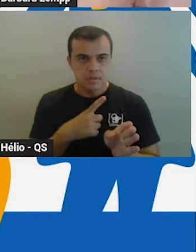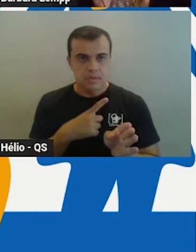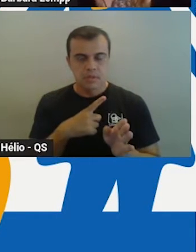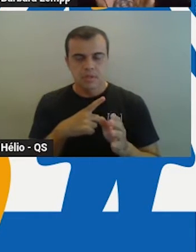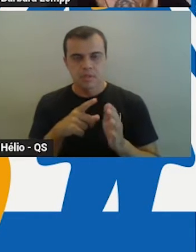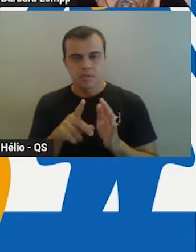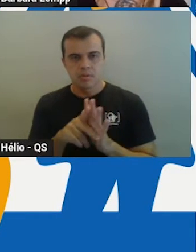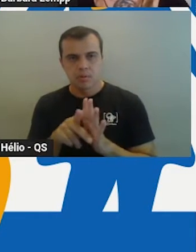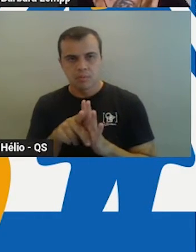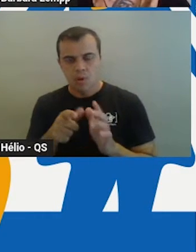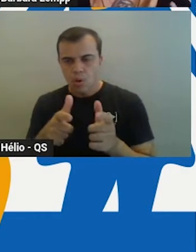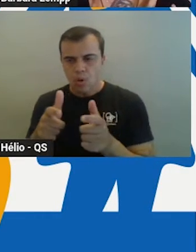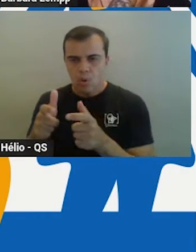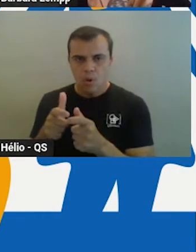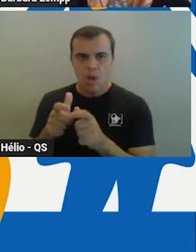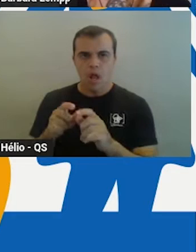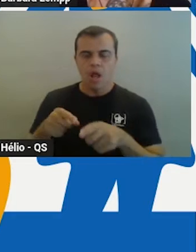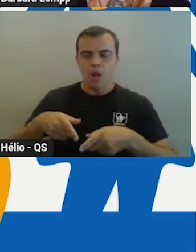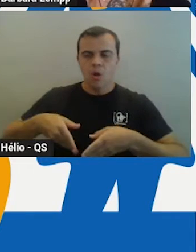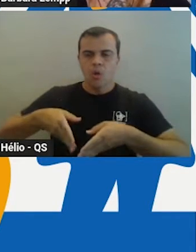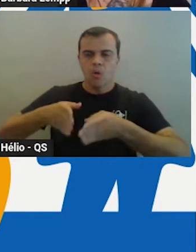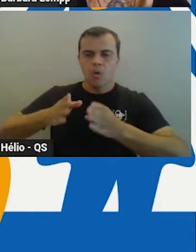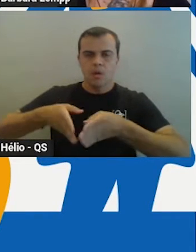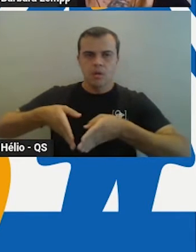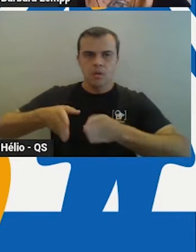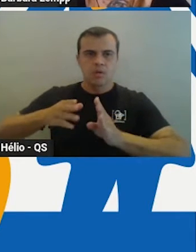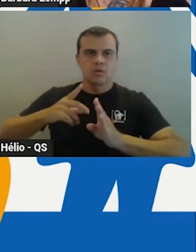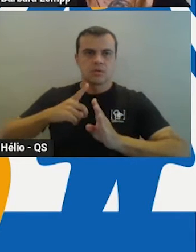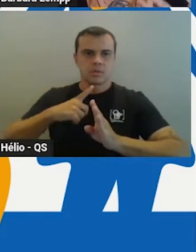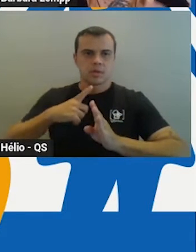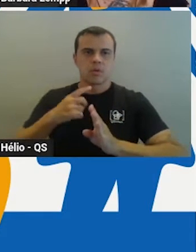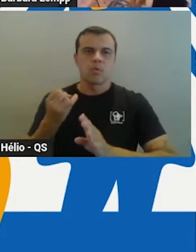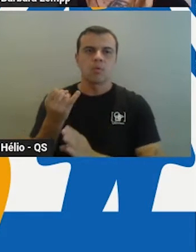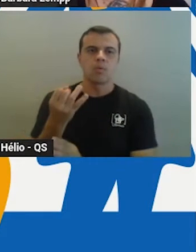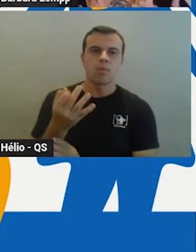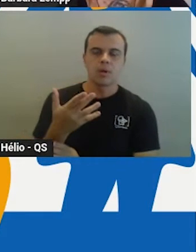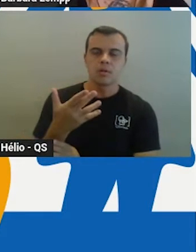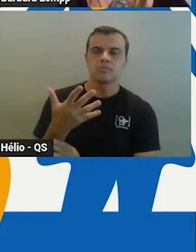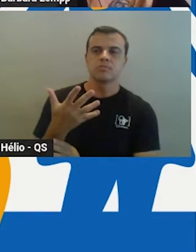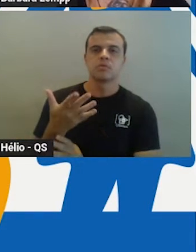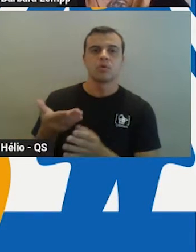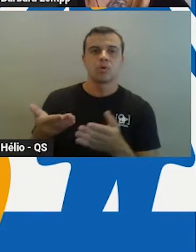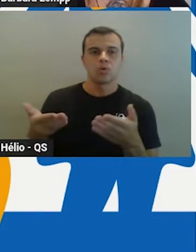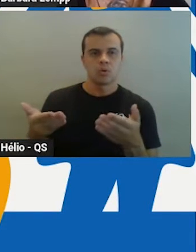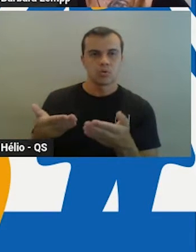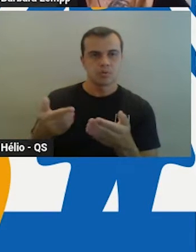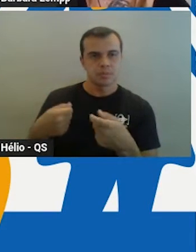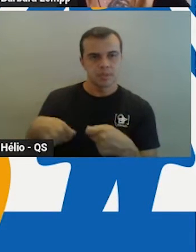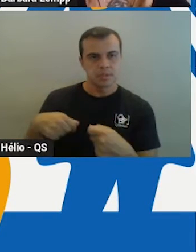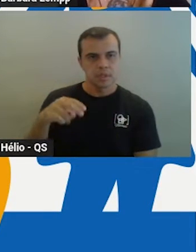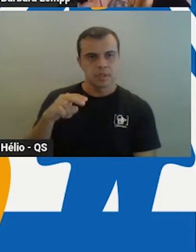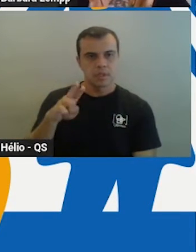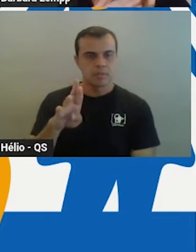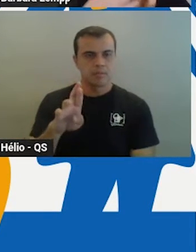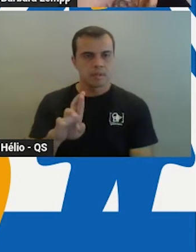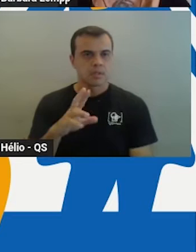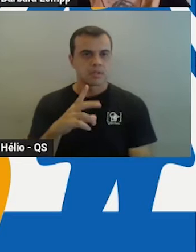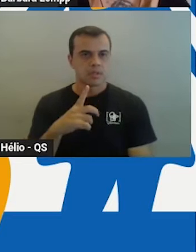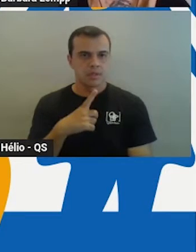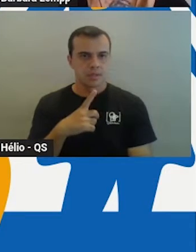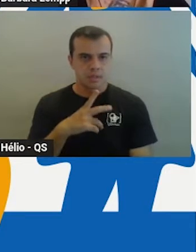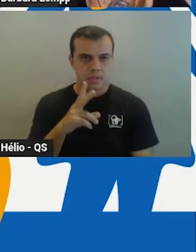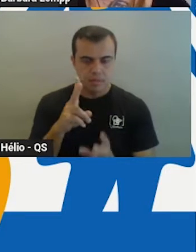portas, espaço de corredor, alguns prédios, né? Os prédios públicos hoje têm que ter uma ANBR, que é a questão